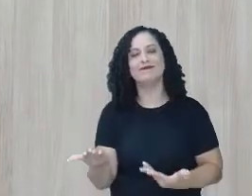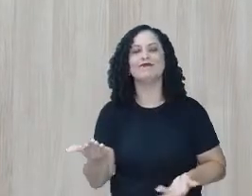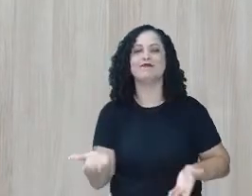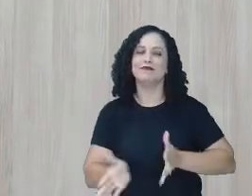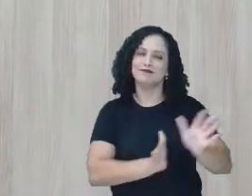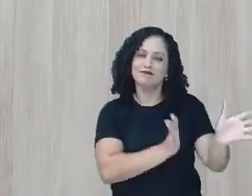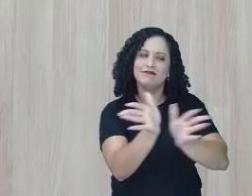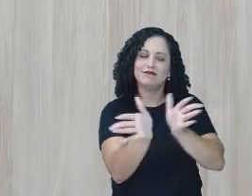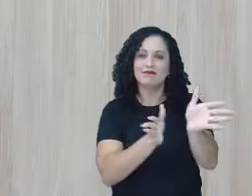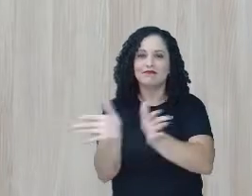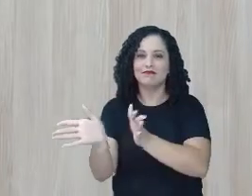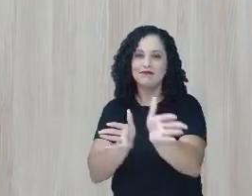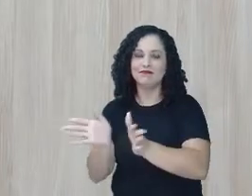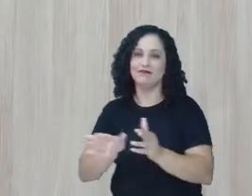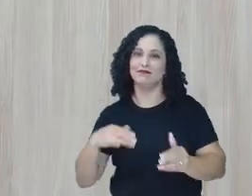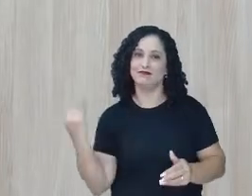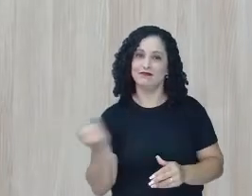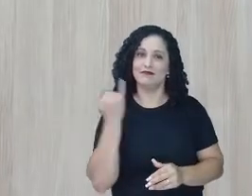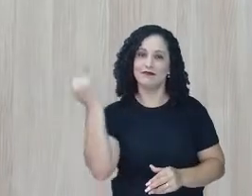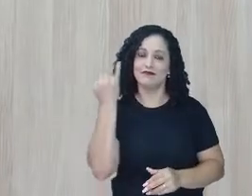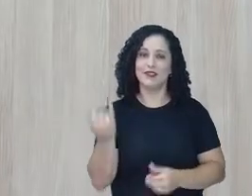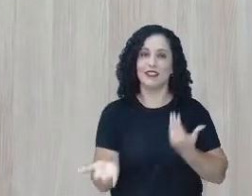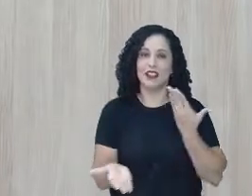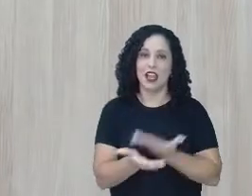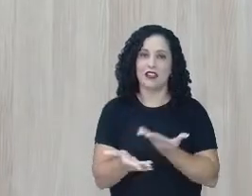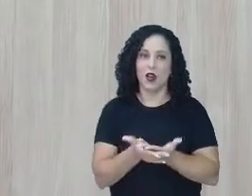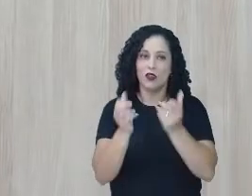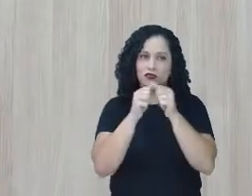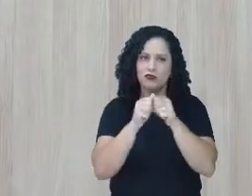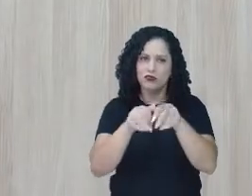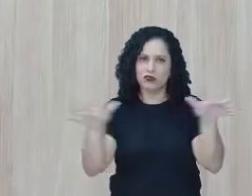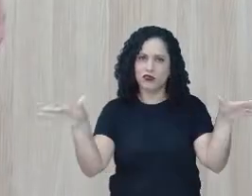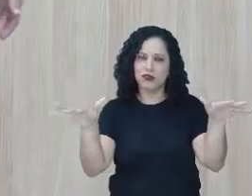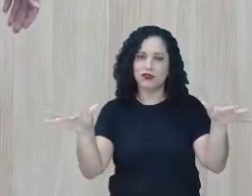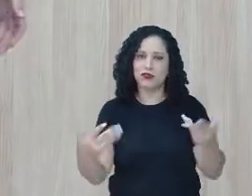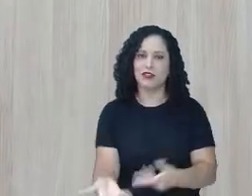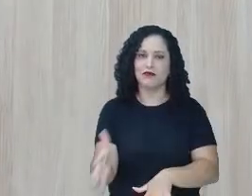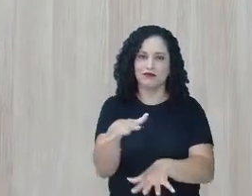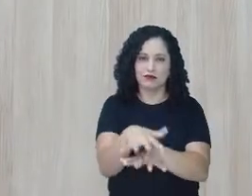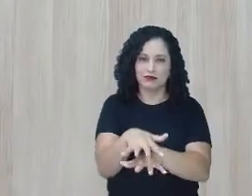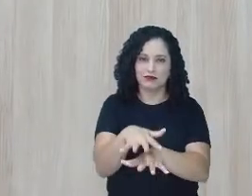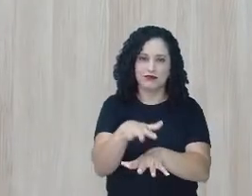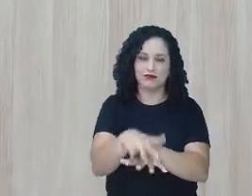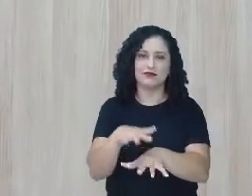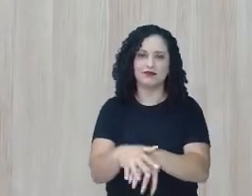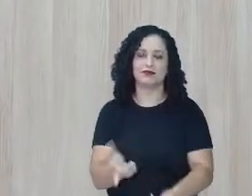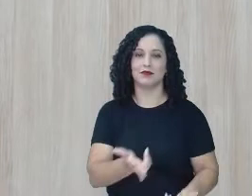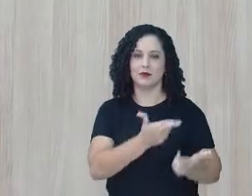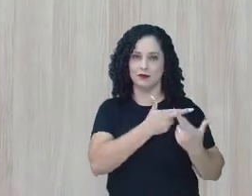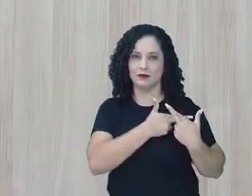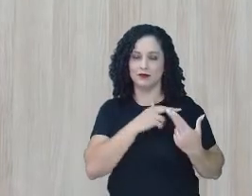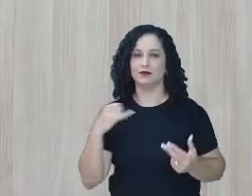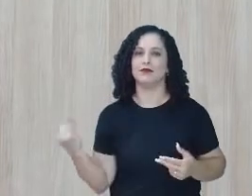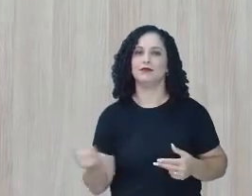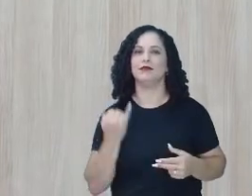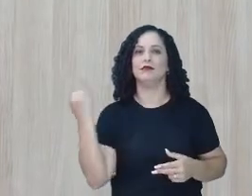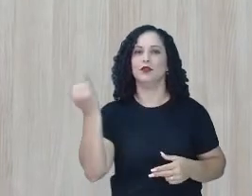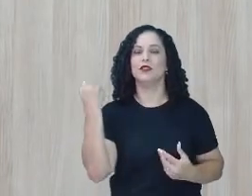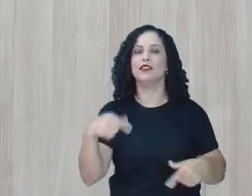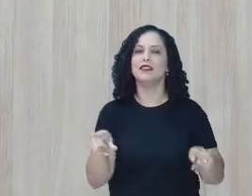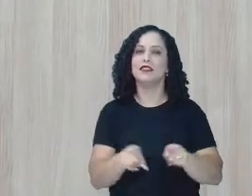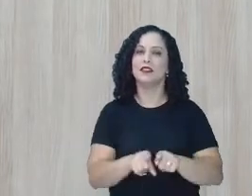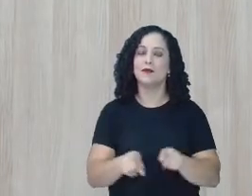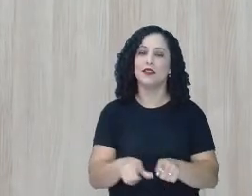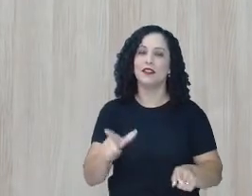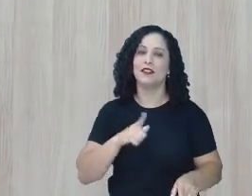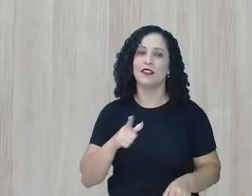tão importante para que nossas aulas elas cheguem de fato a todos e todas. É um compromisso nosso, realmente muito importante. E também estou aqui acompanhado